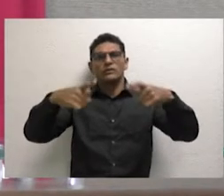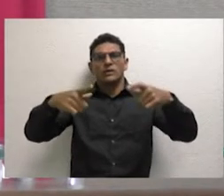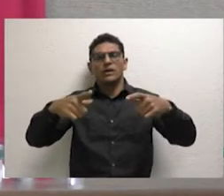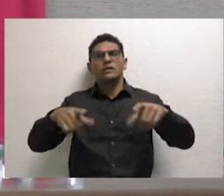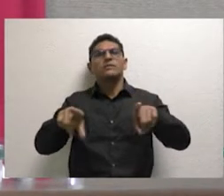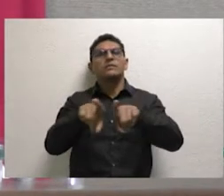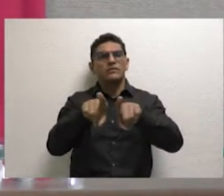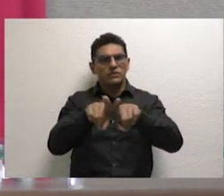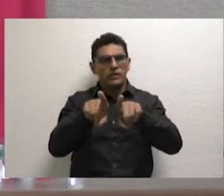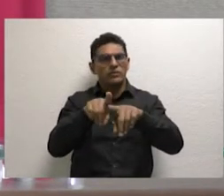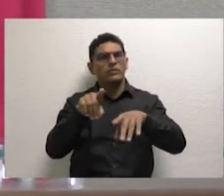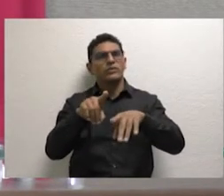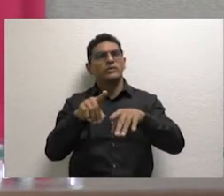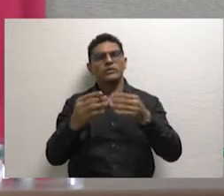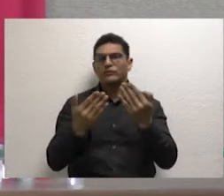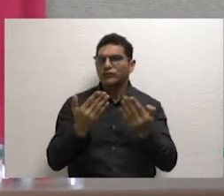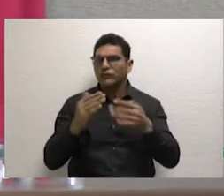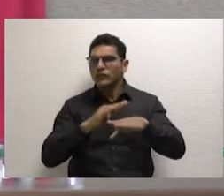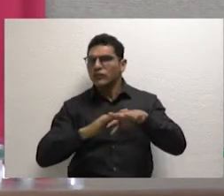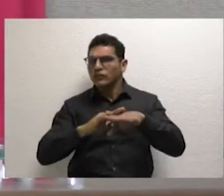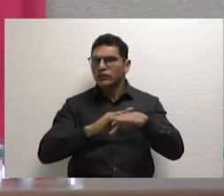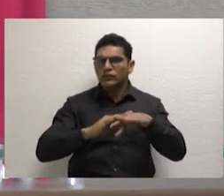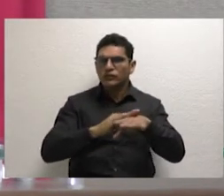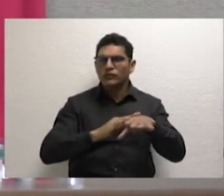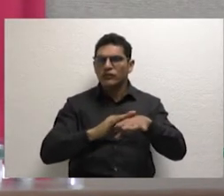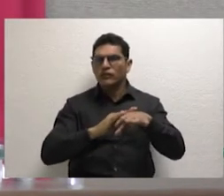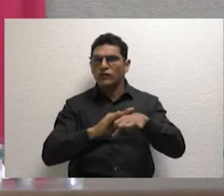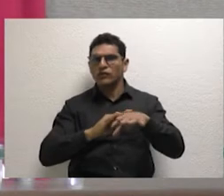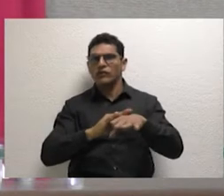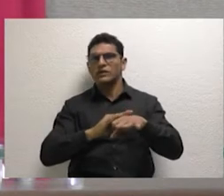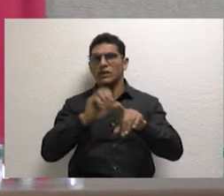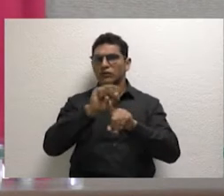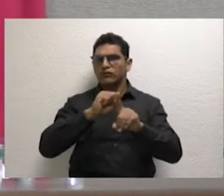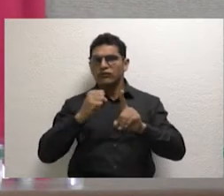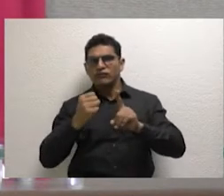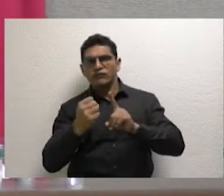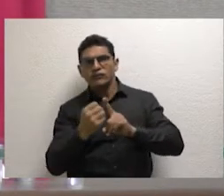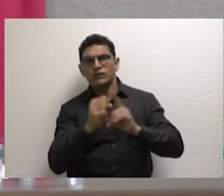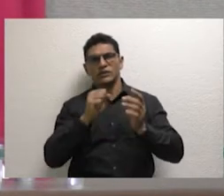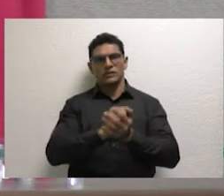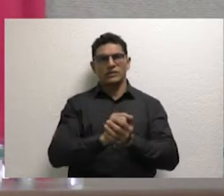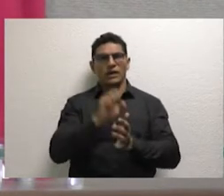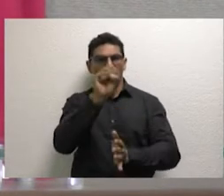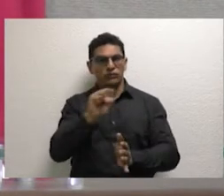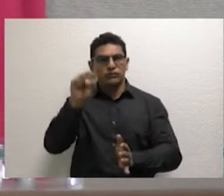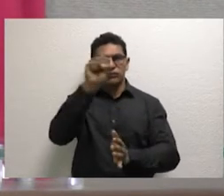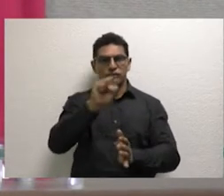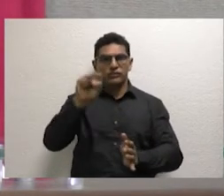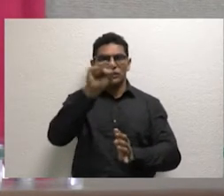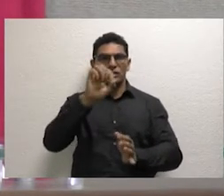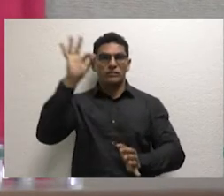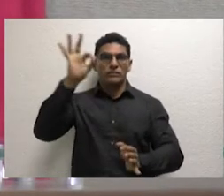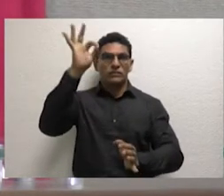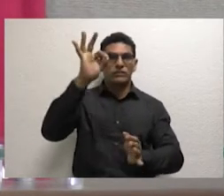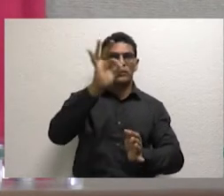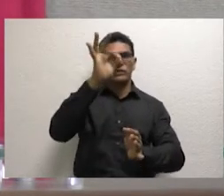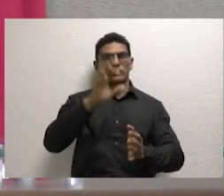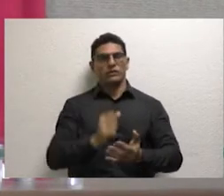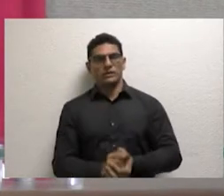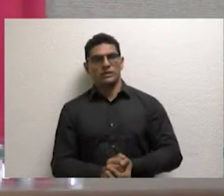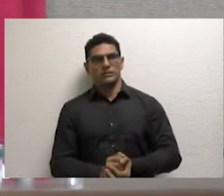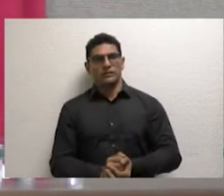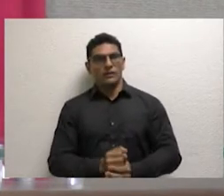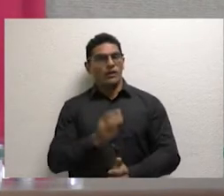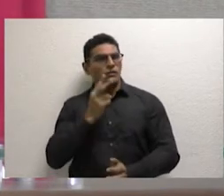associação dos piscicultores no município. E eles me revelaram um quadro que